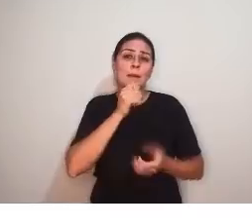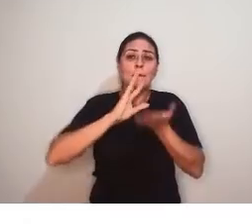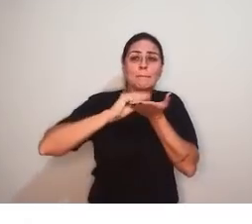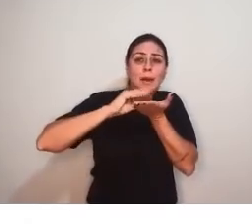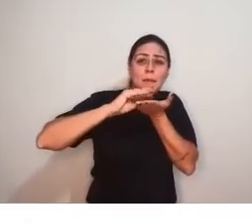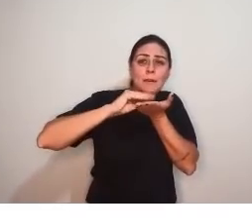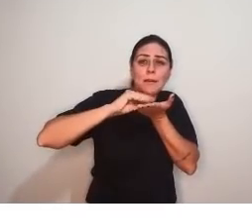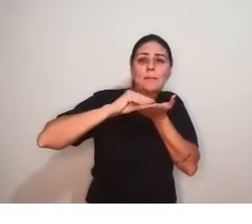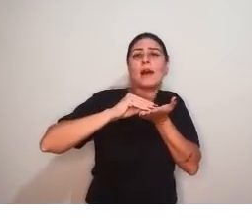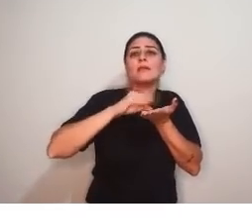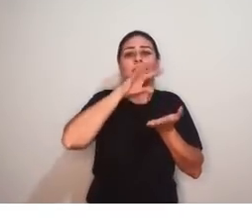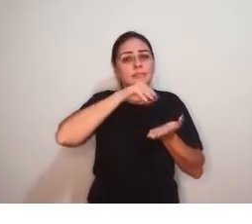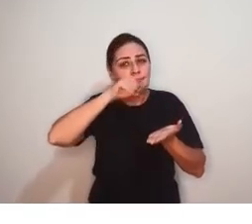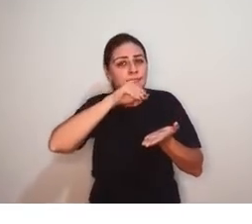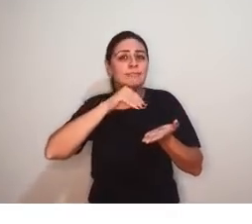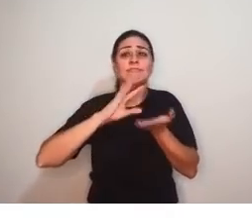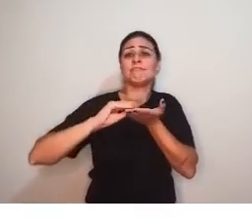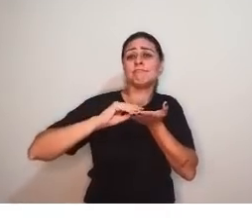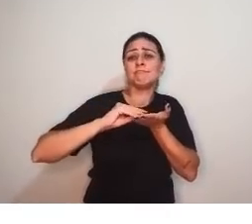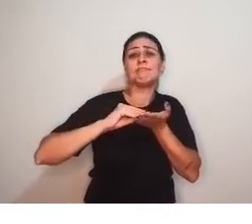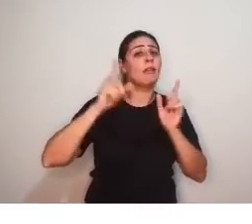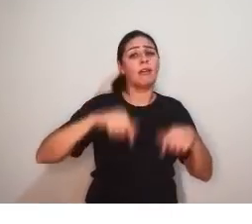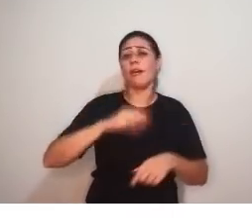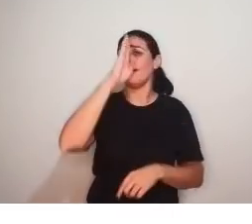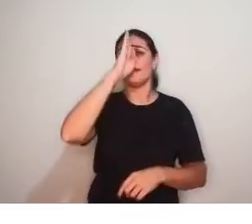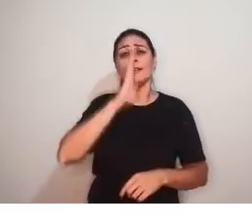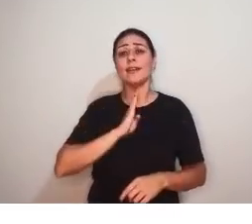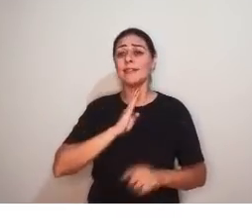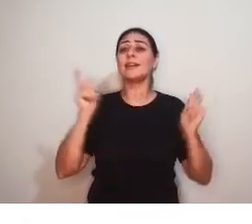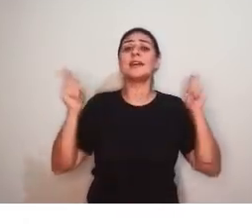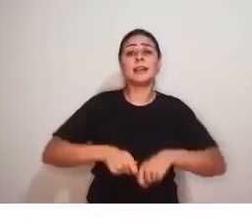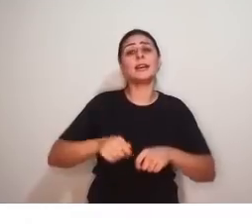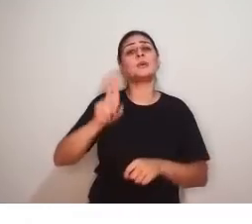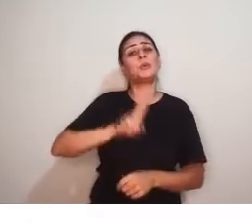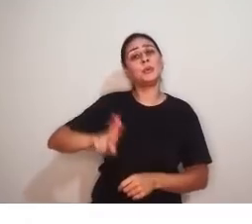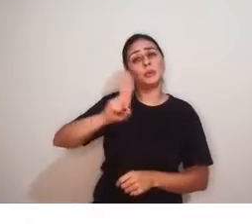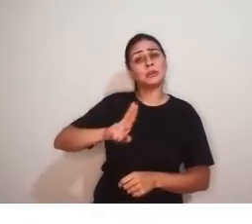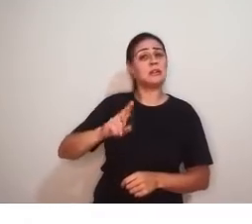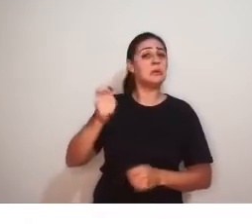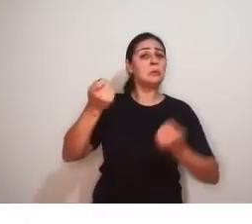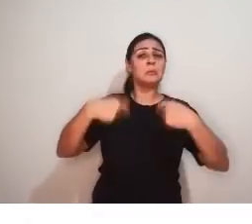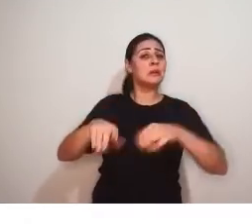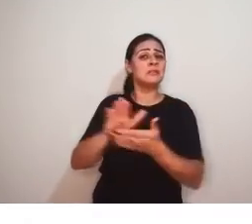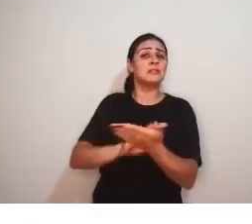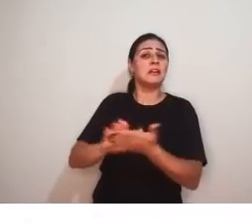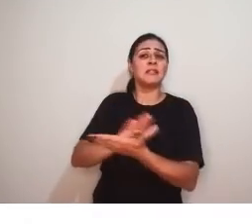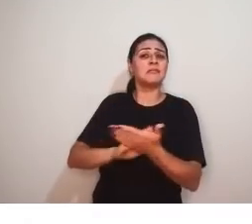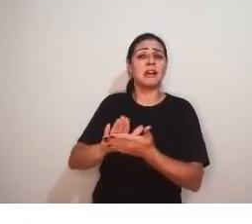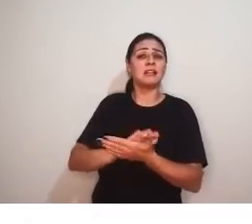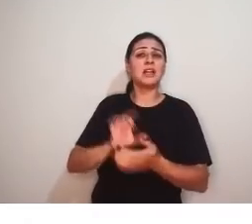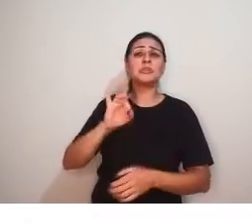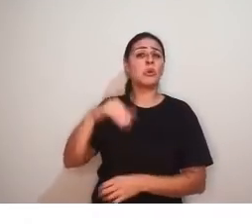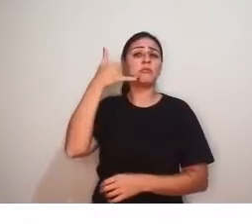ele gravou. Então, é uma estrutura extremamente simples e gratuita disponível para você usar. Tá? Você